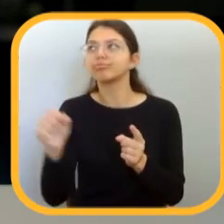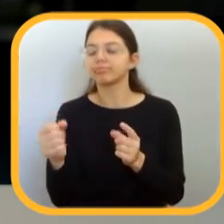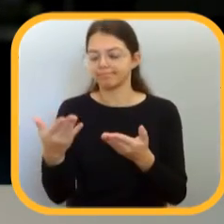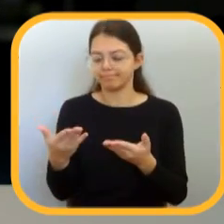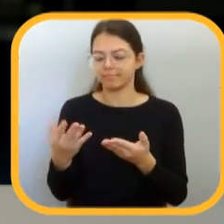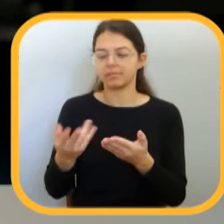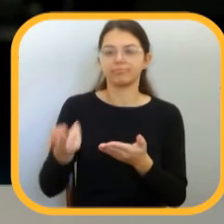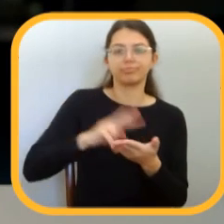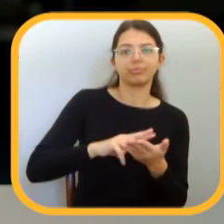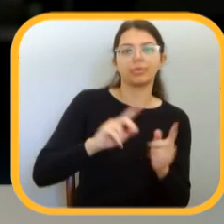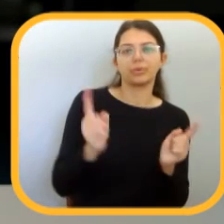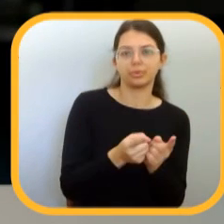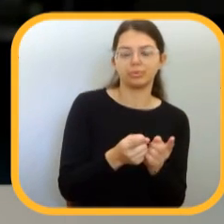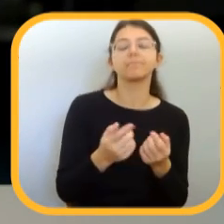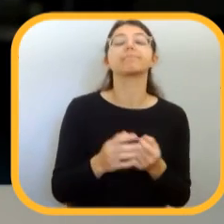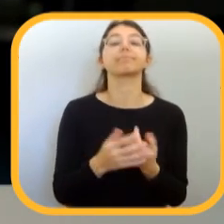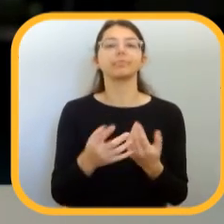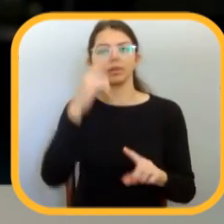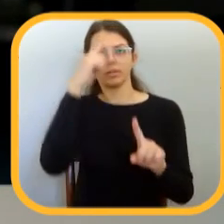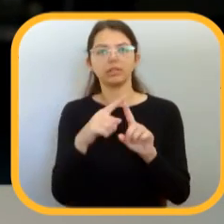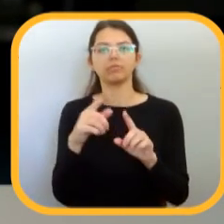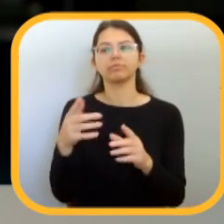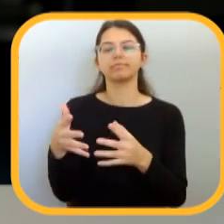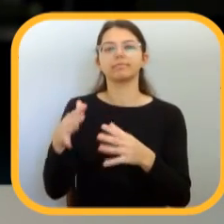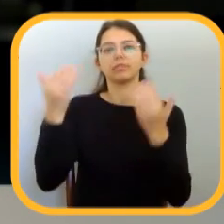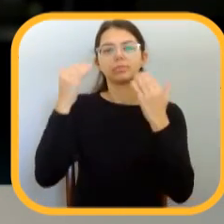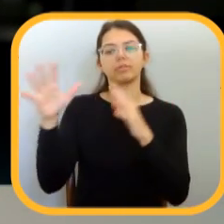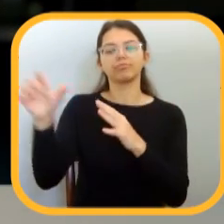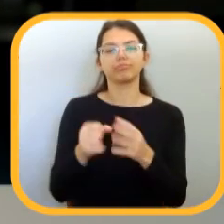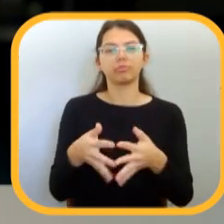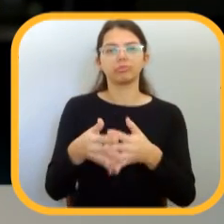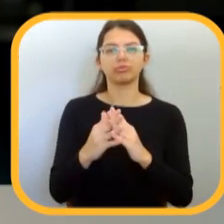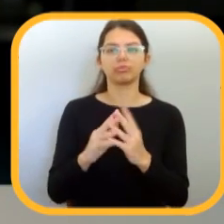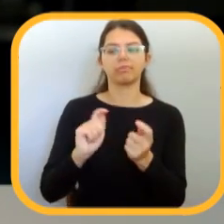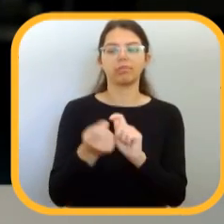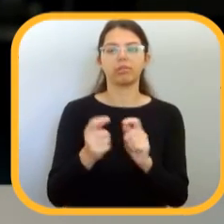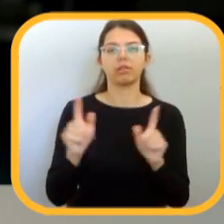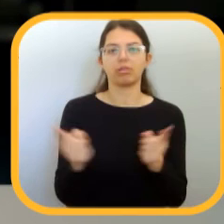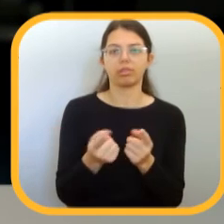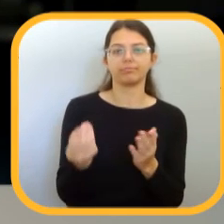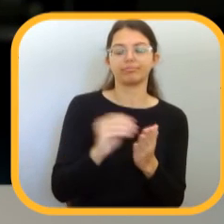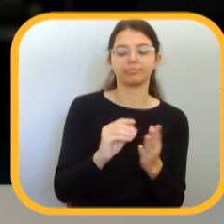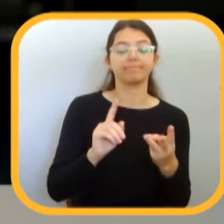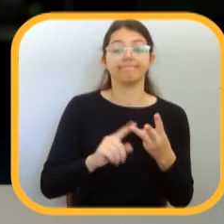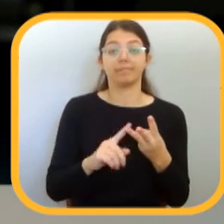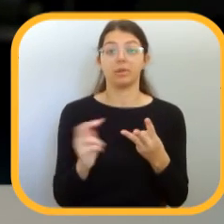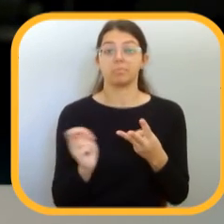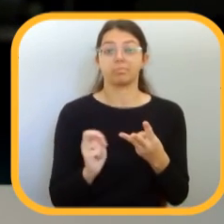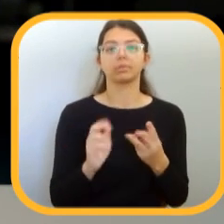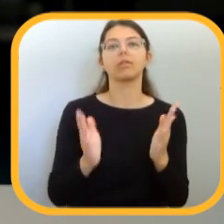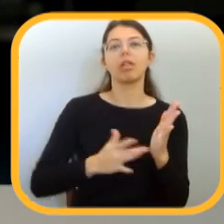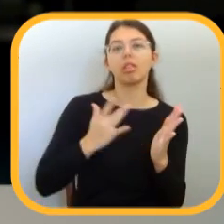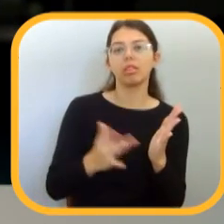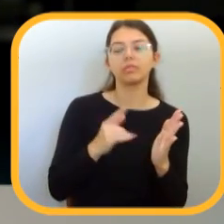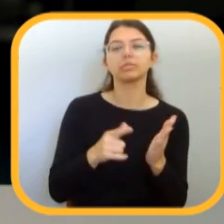de outros. Ou seja, são fontes que têm como função resumir e estruturar a informação das fontes primárias. Já as fontes terciárias